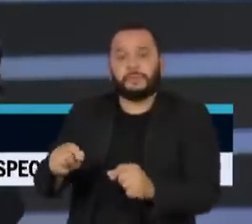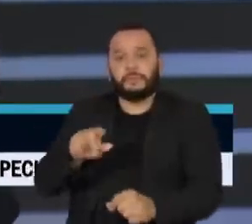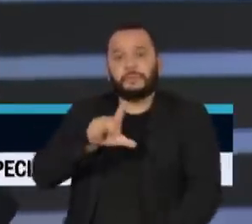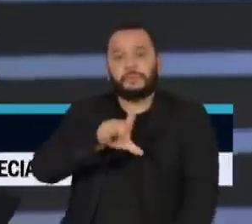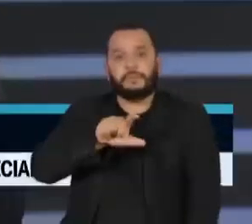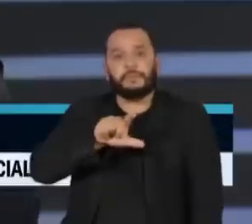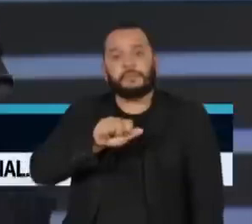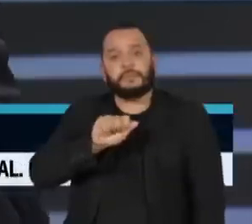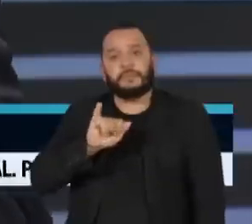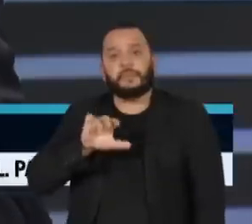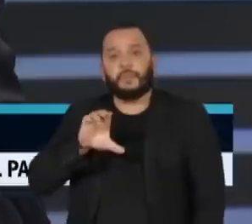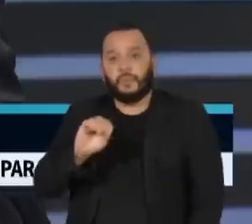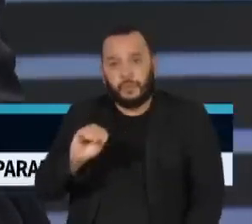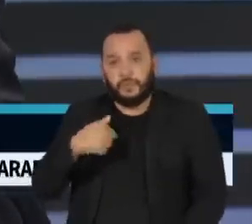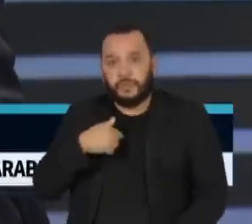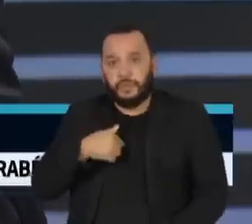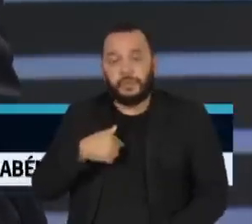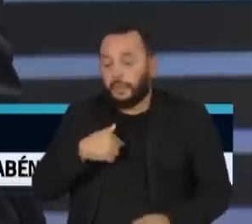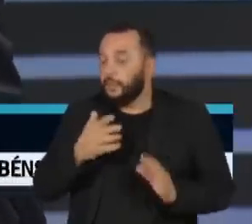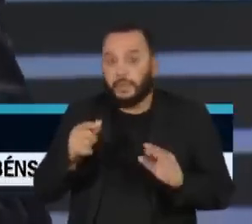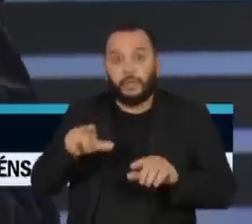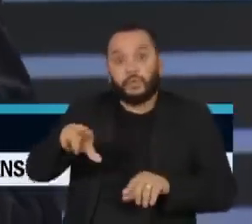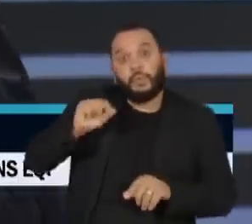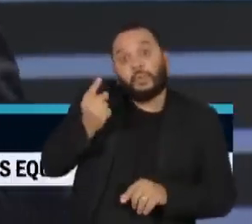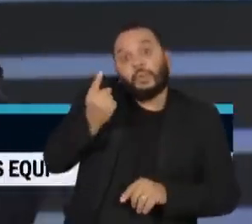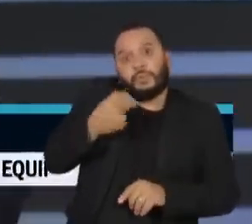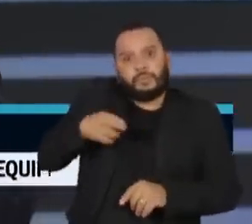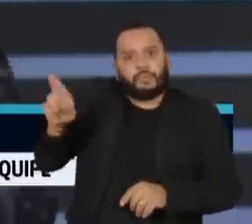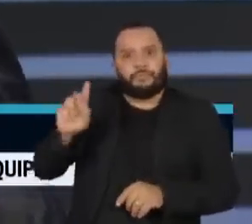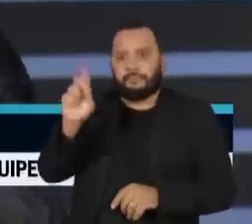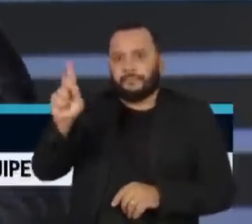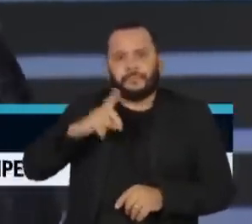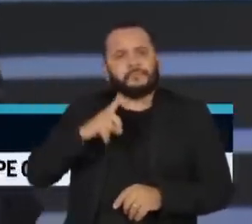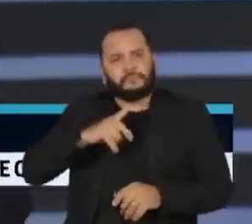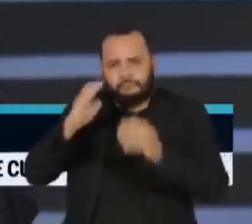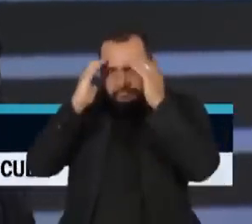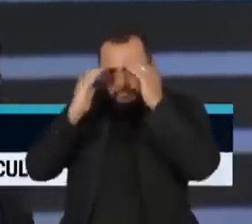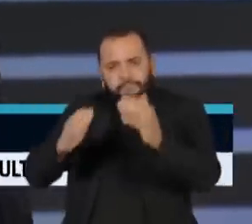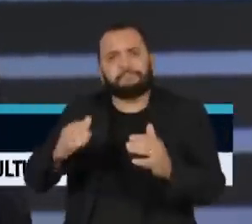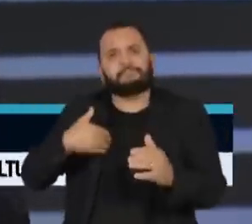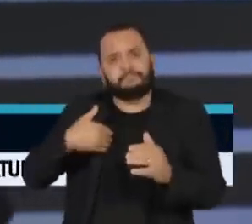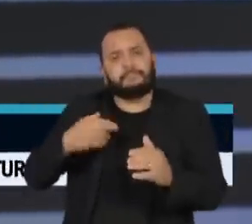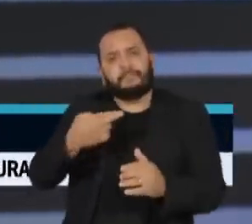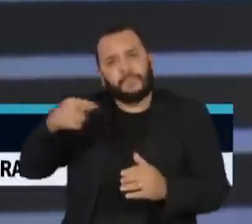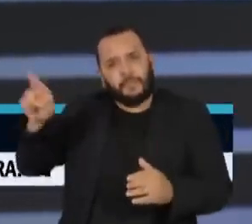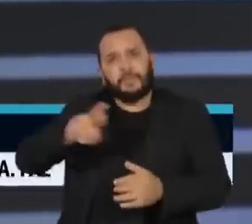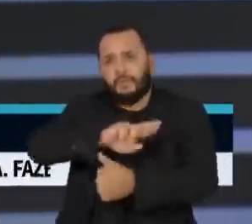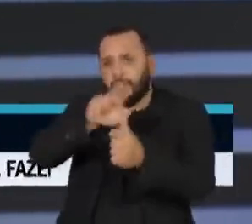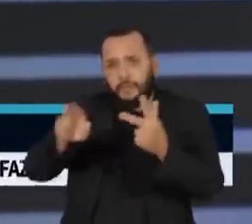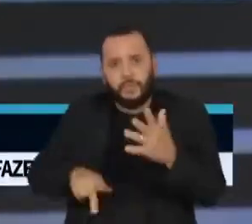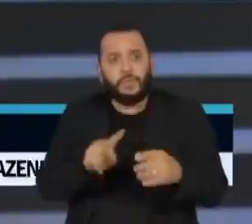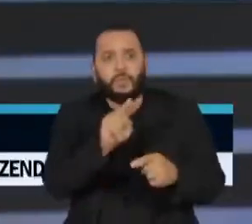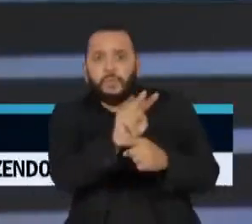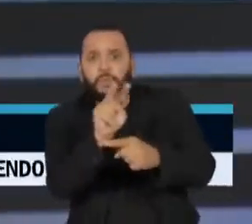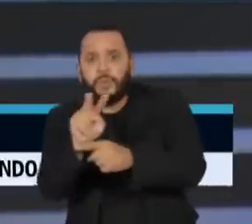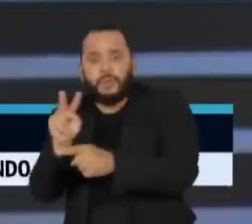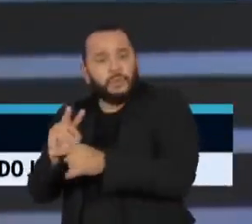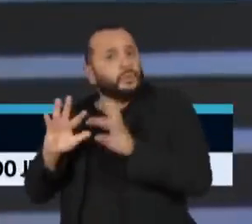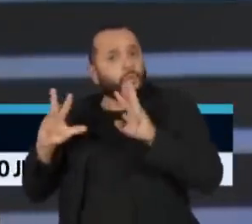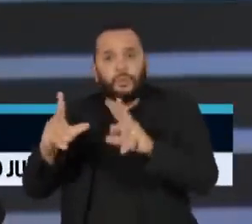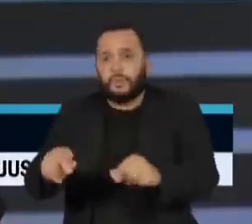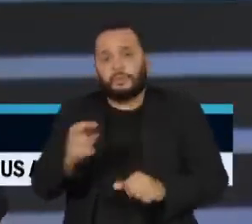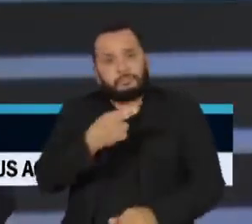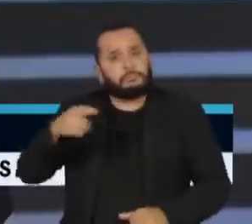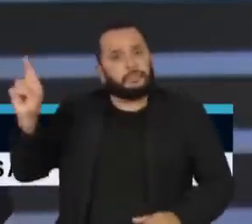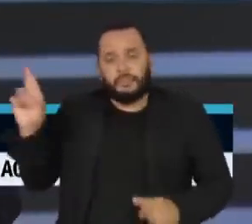nem favorece nem prejudica religião alguma. Isto é aquele que assume uma postura, né, de cuidar para que a religião não seja